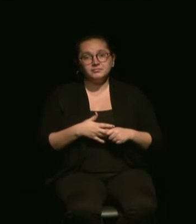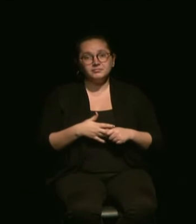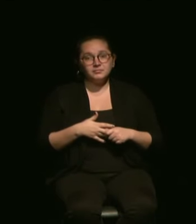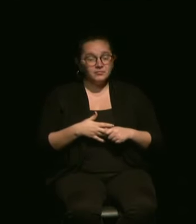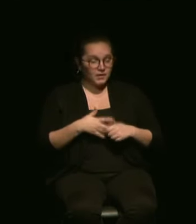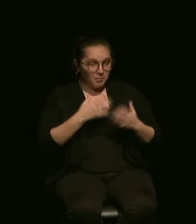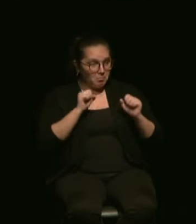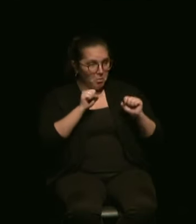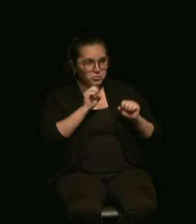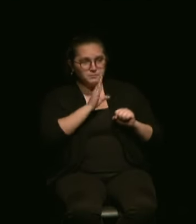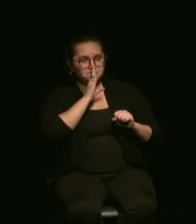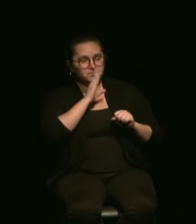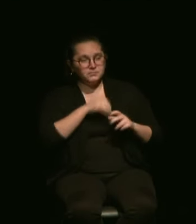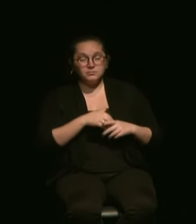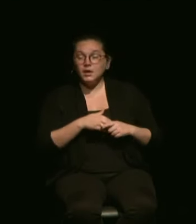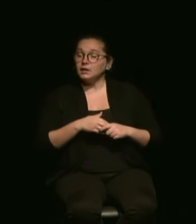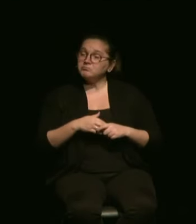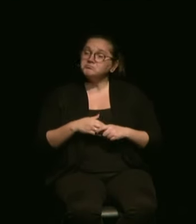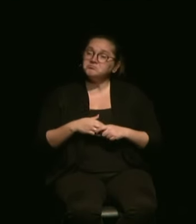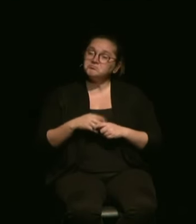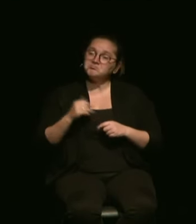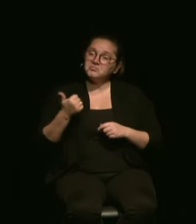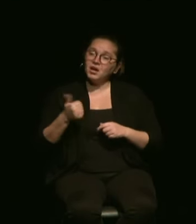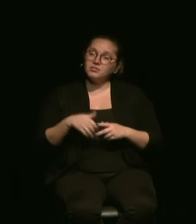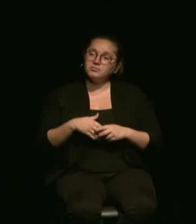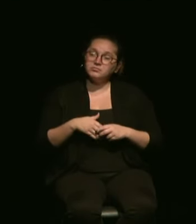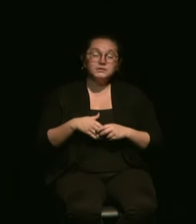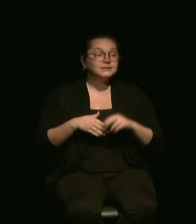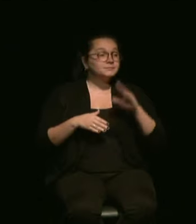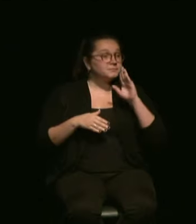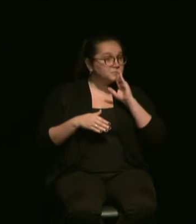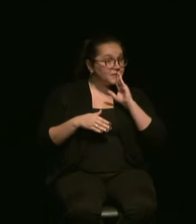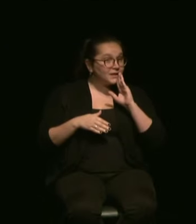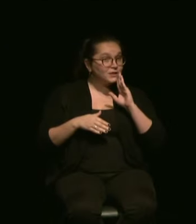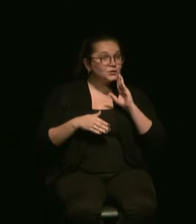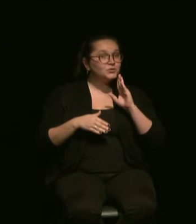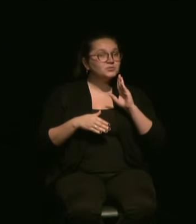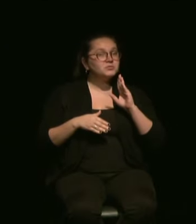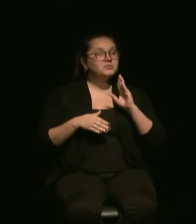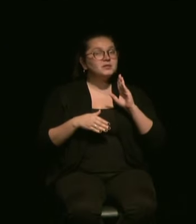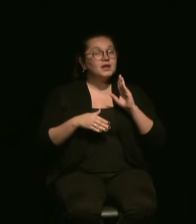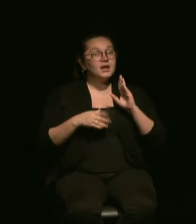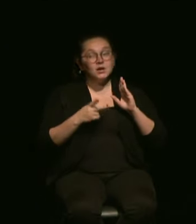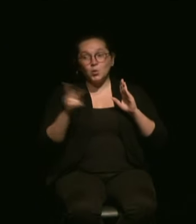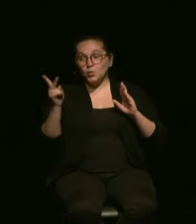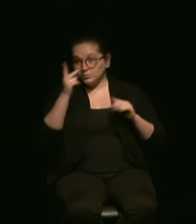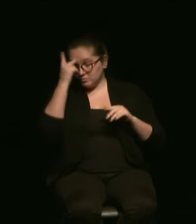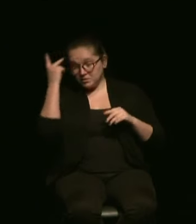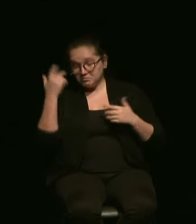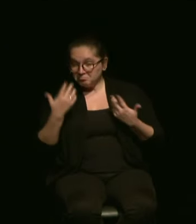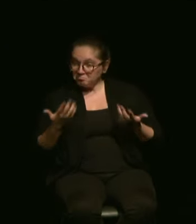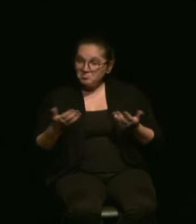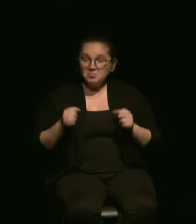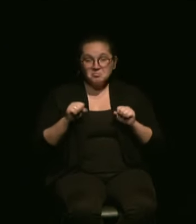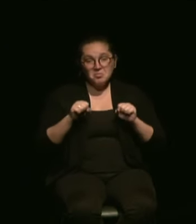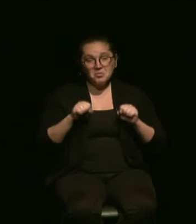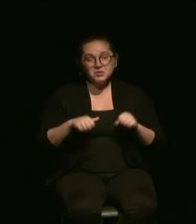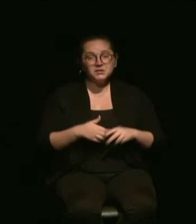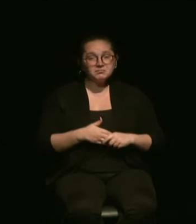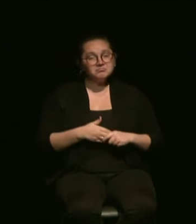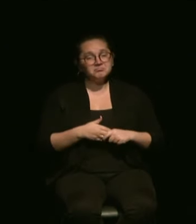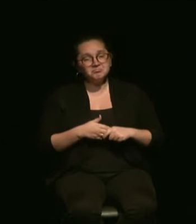Pode ser silêncio. Uhum. Silêncio. Você pode dar para alguém, para ela. Uhum. Ninguém não, hein?